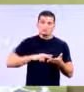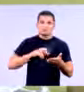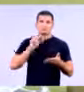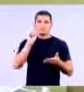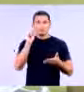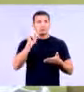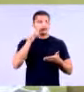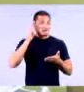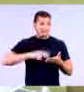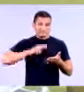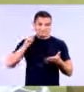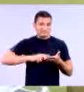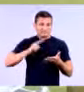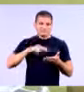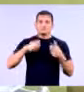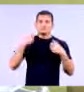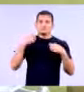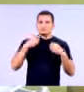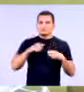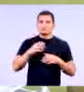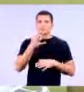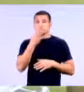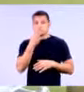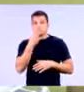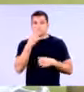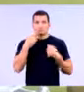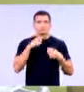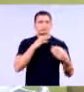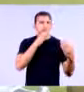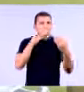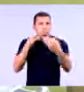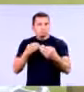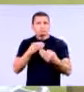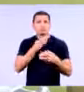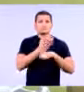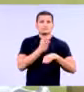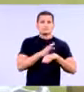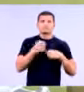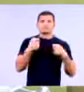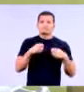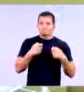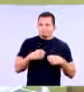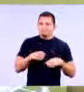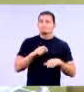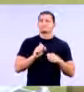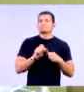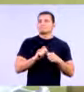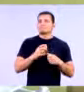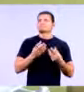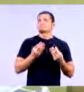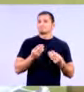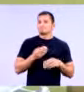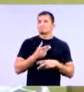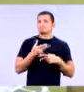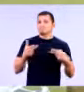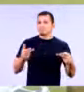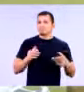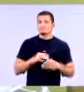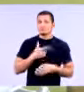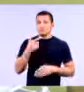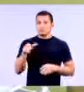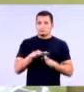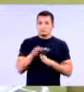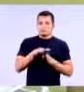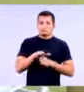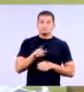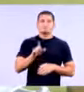é ler muito, tem que estar antenado, tem que acompanhar as atividades, tem que fazer muita coisa. E outras dicas que eu até aproveito a